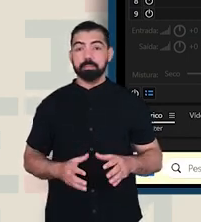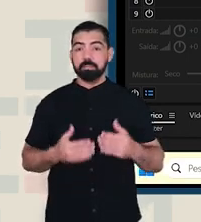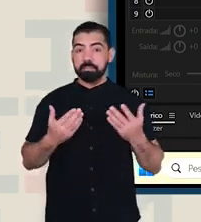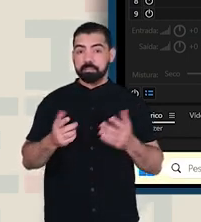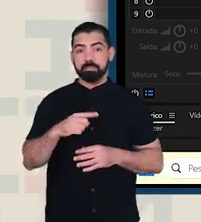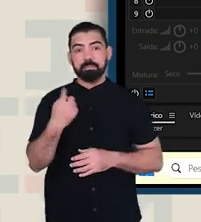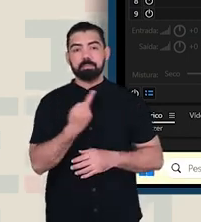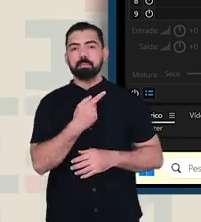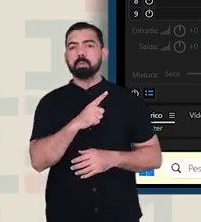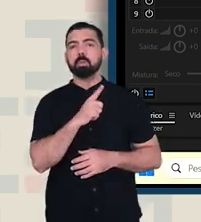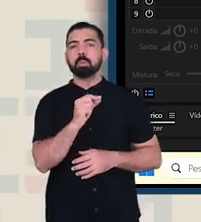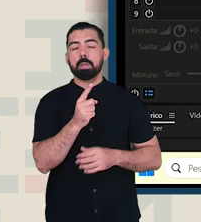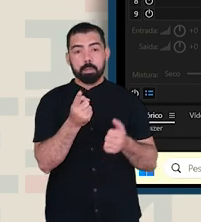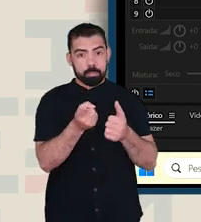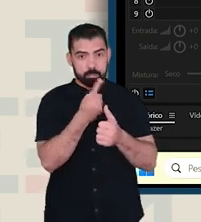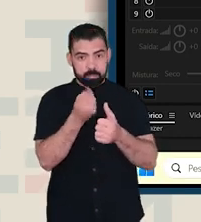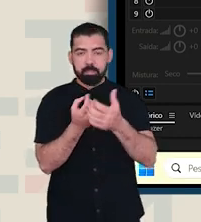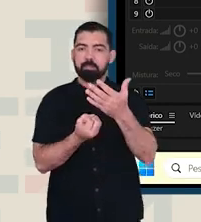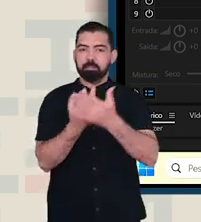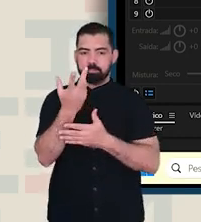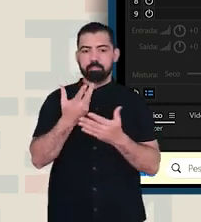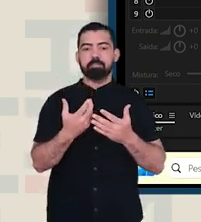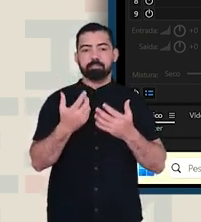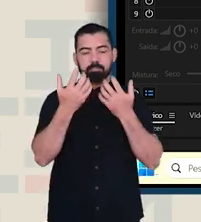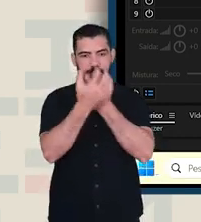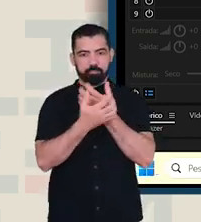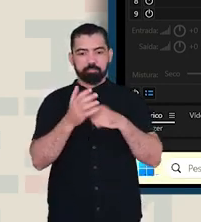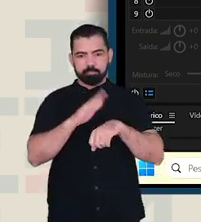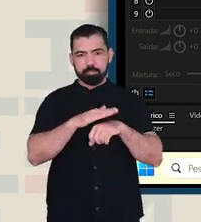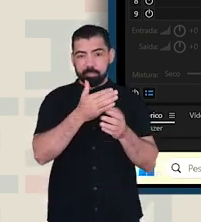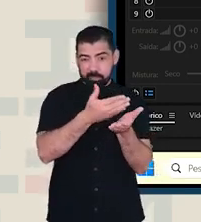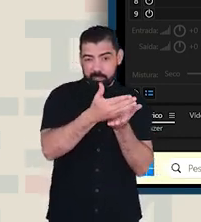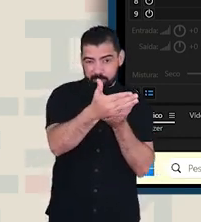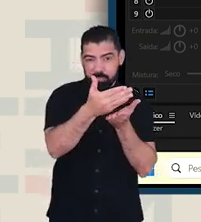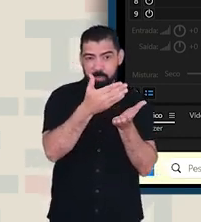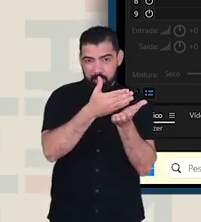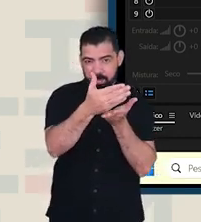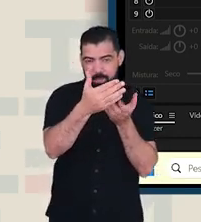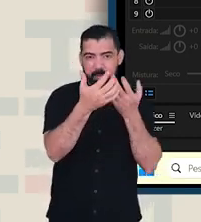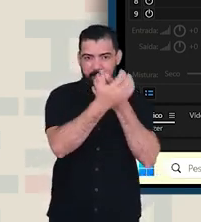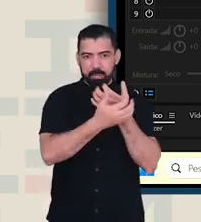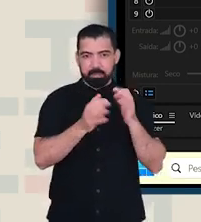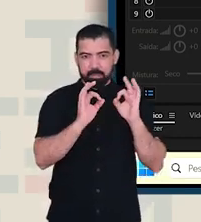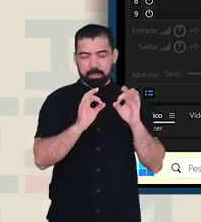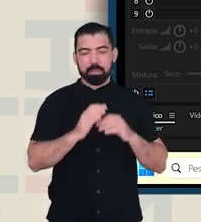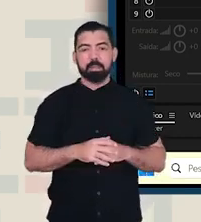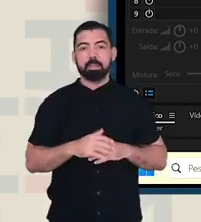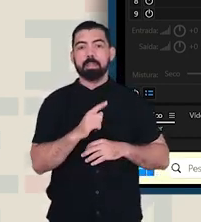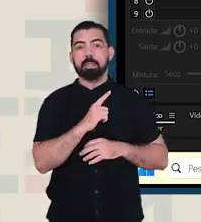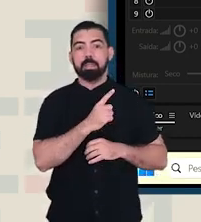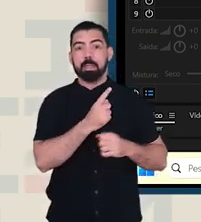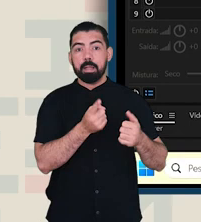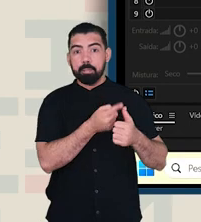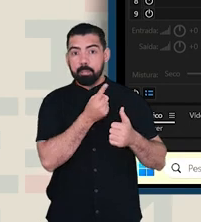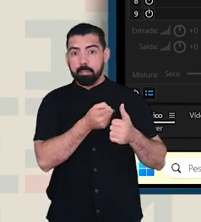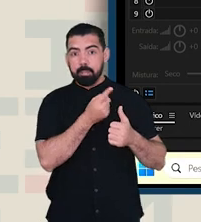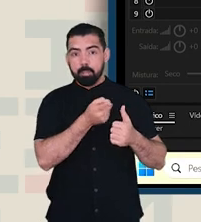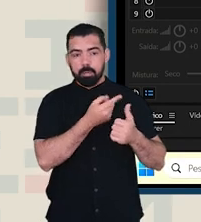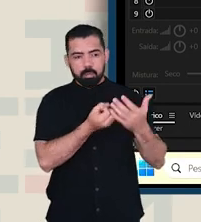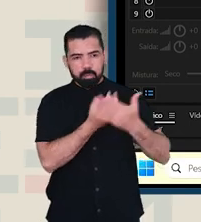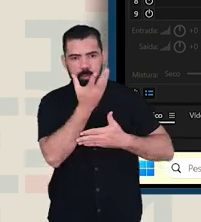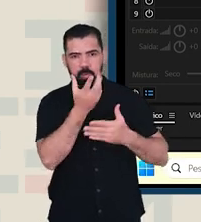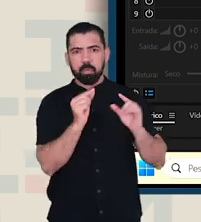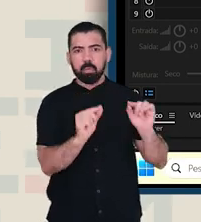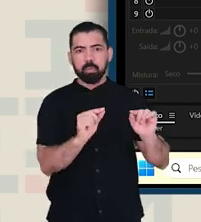Então temos uma primeira construção, isso é o começo da música, né? Temos uma primeira construção que é